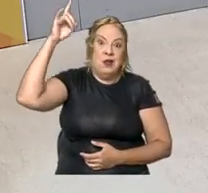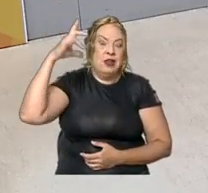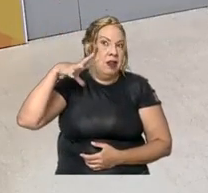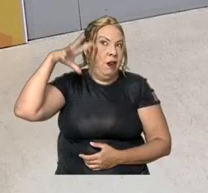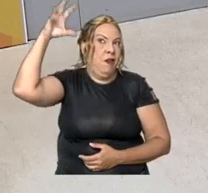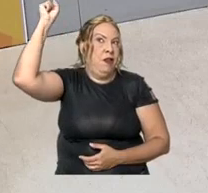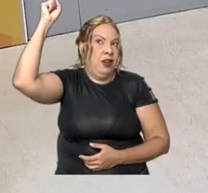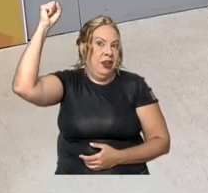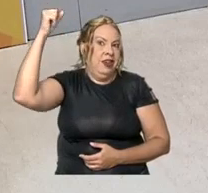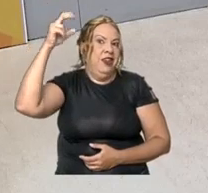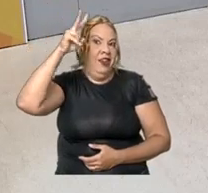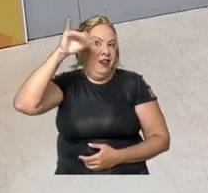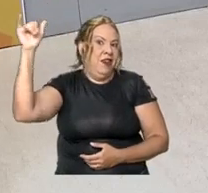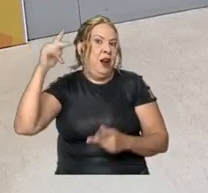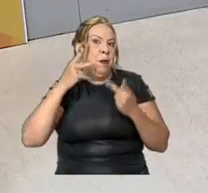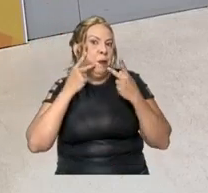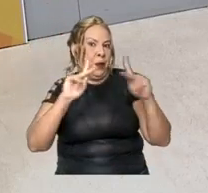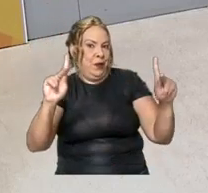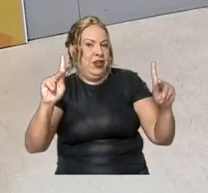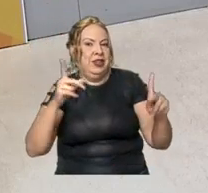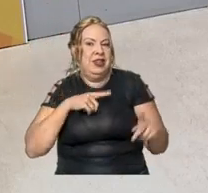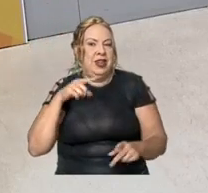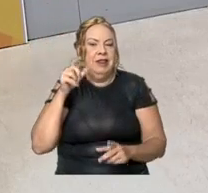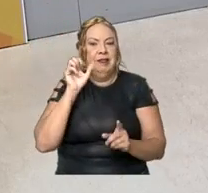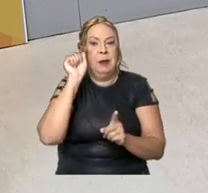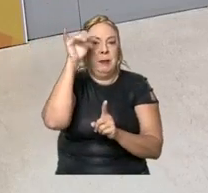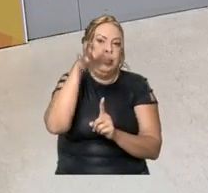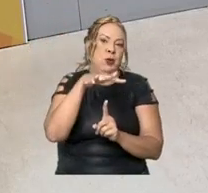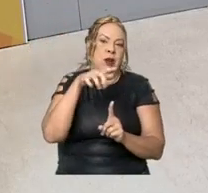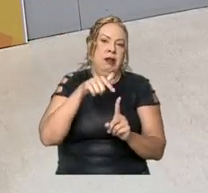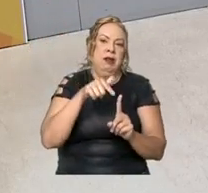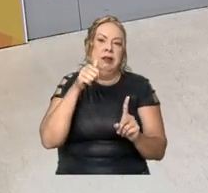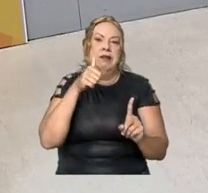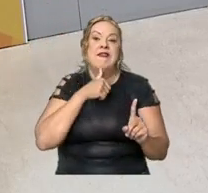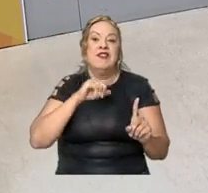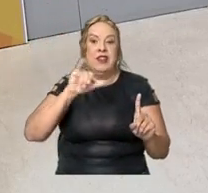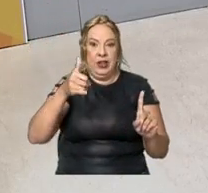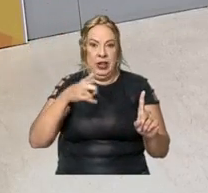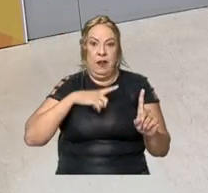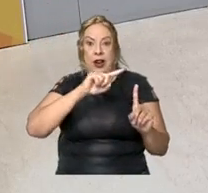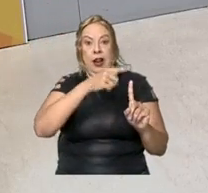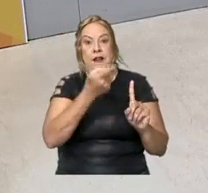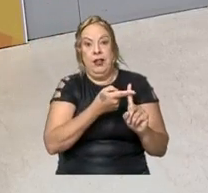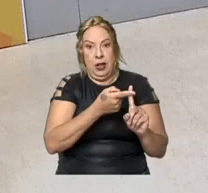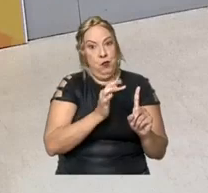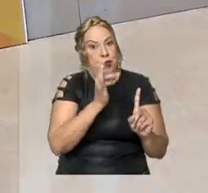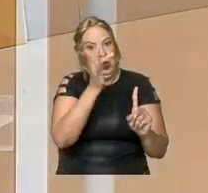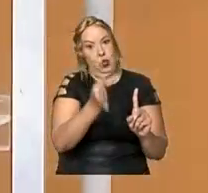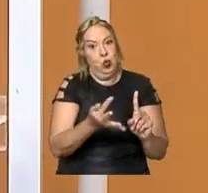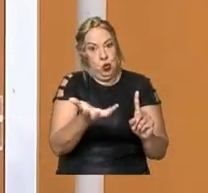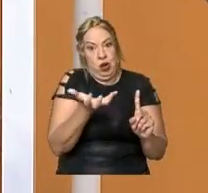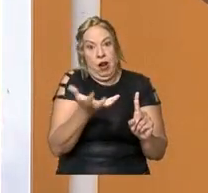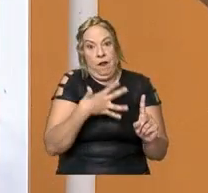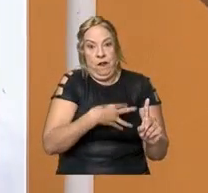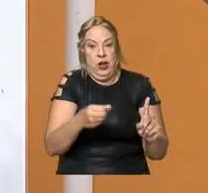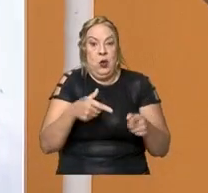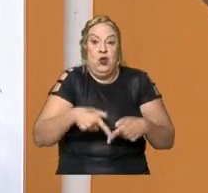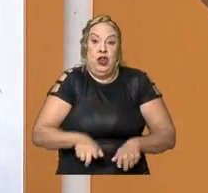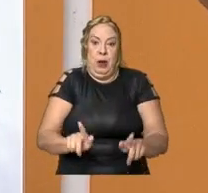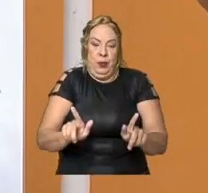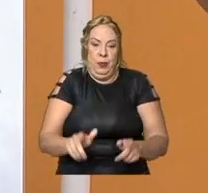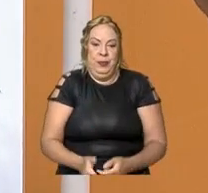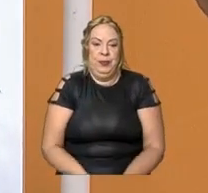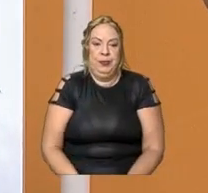providenciando. Concordo. Olha aí, valendo PlayStation, família sergipana. 60 é a